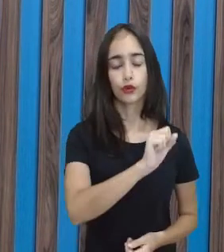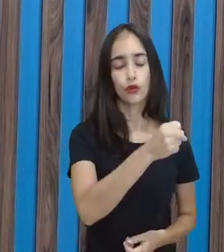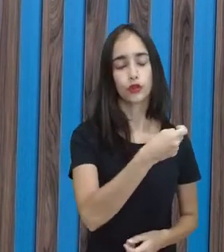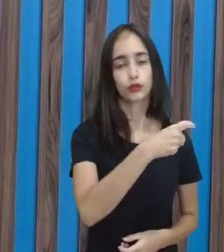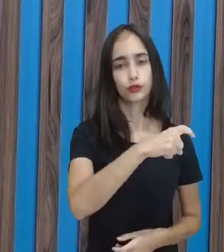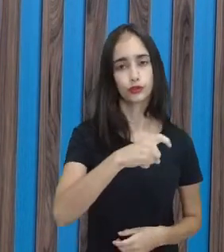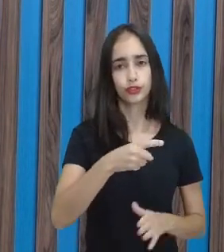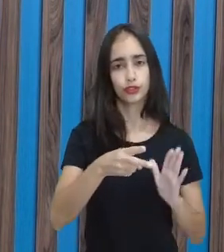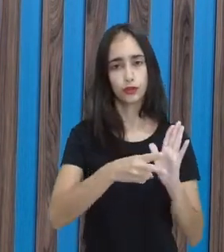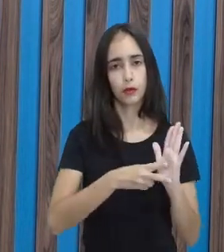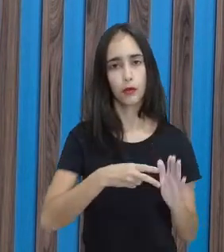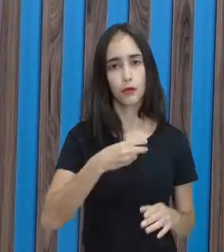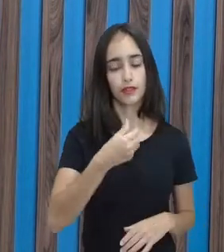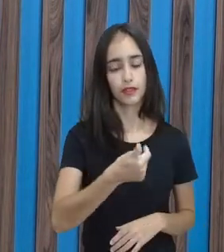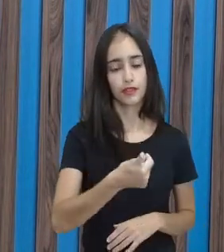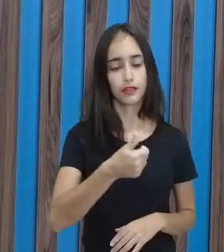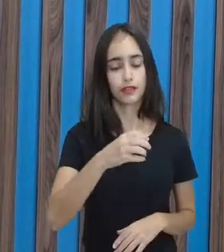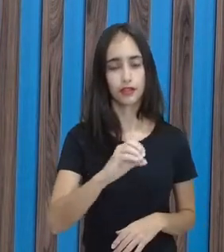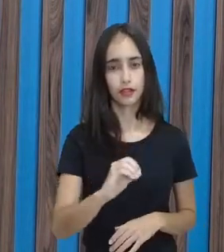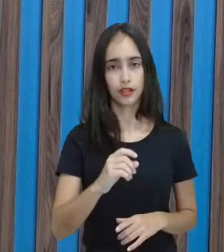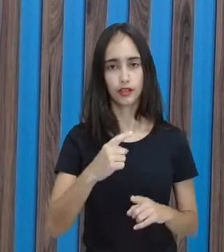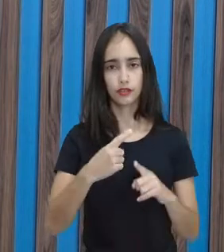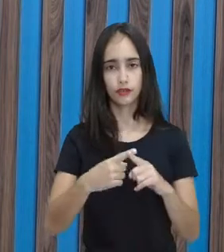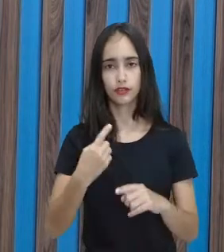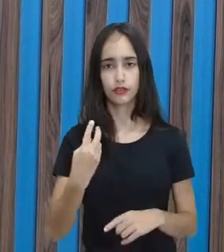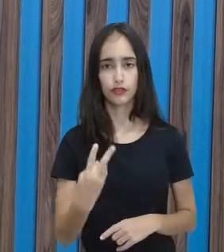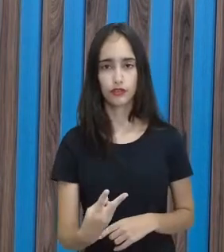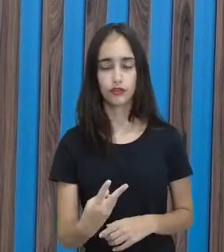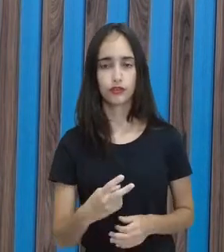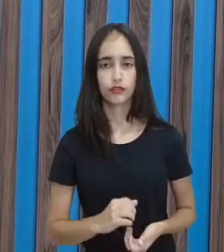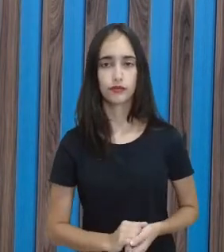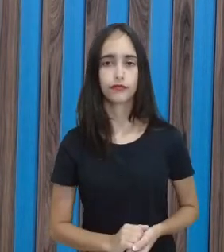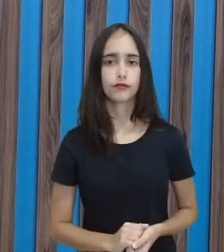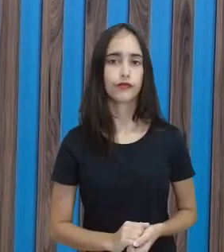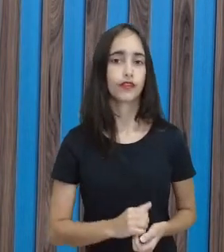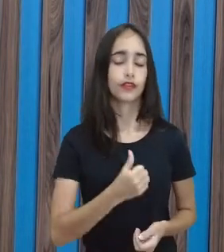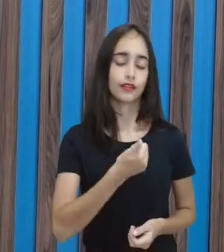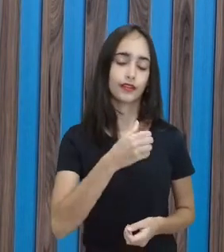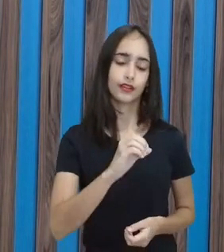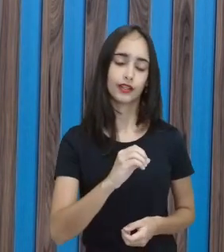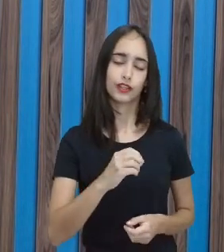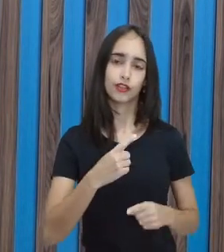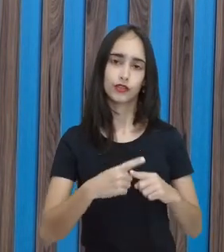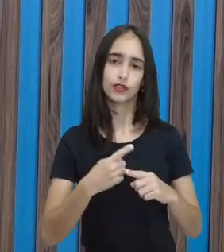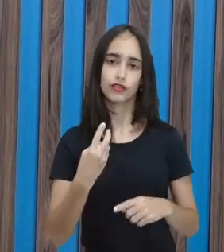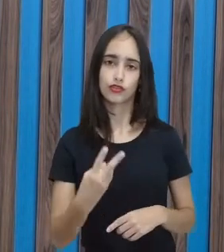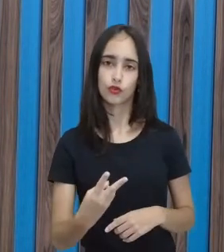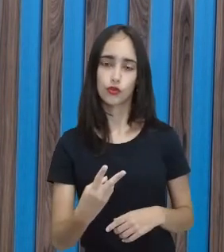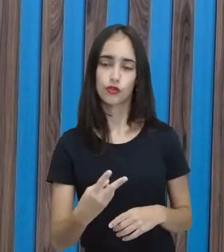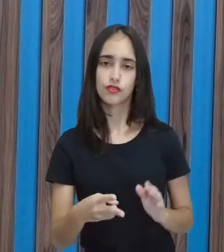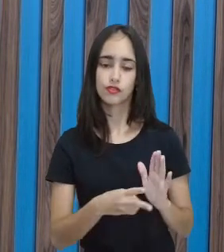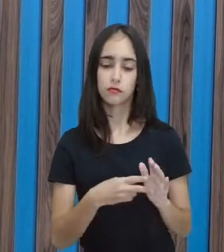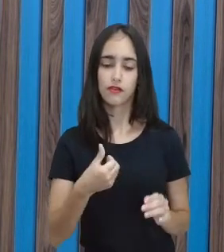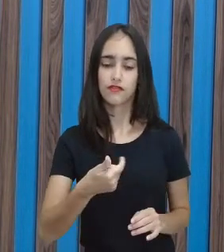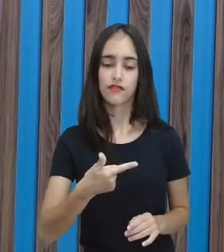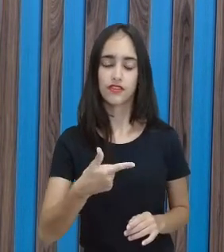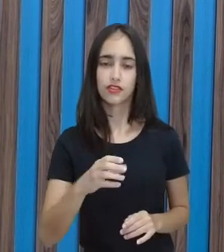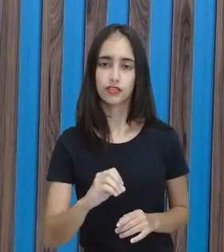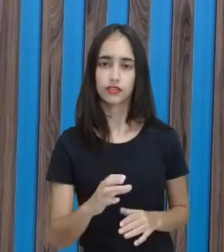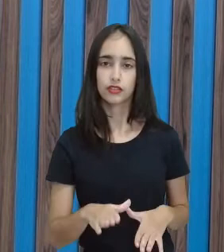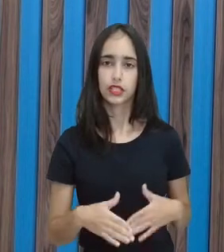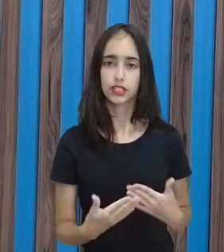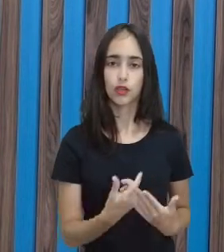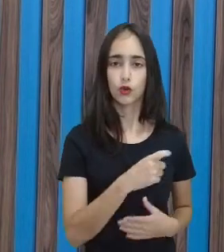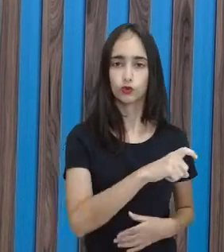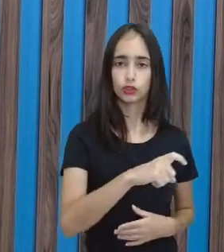8x igual a 10 vezes 2. 10 vezes 2 dá 20. X vai ser igual a 20